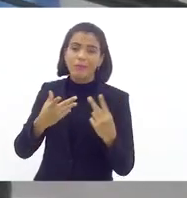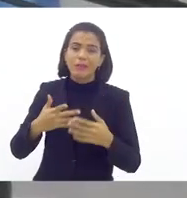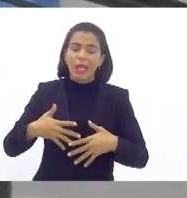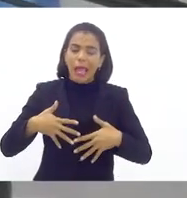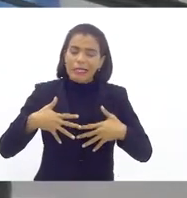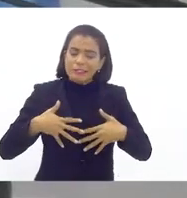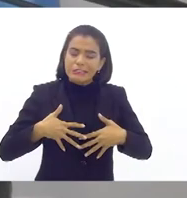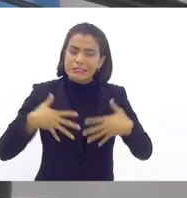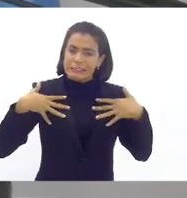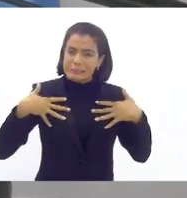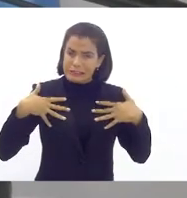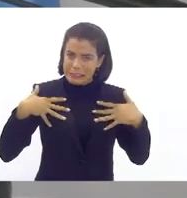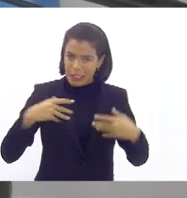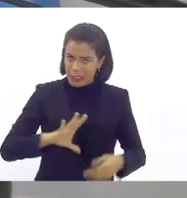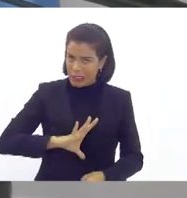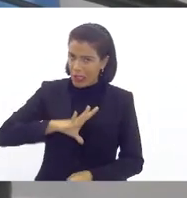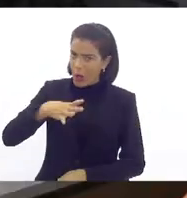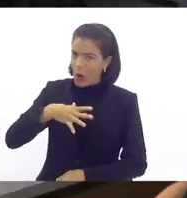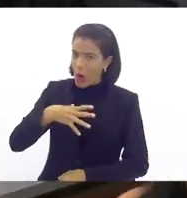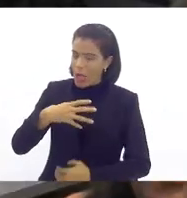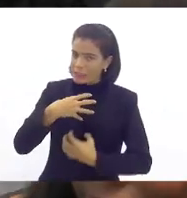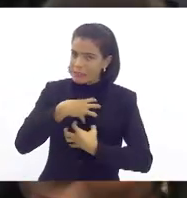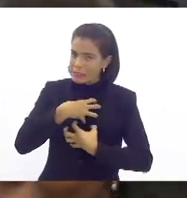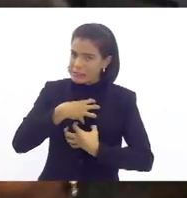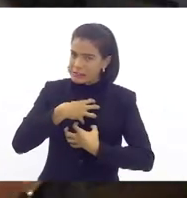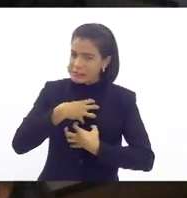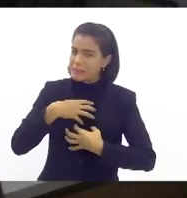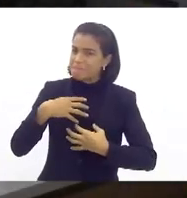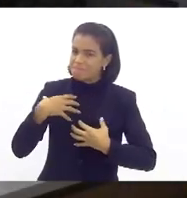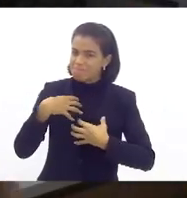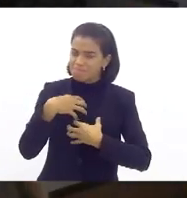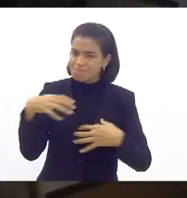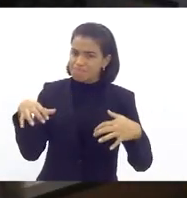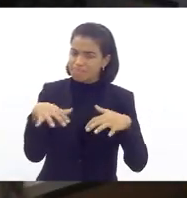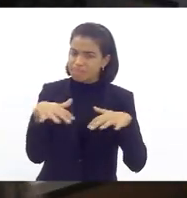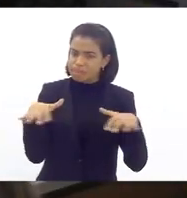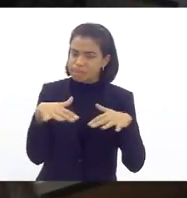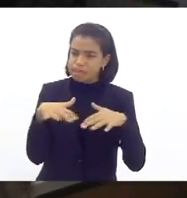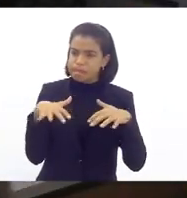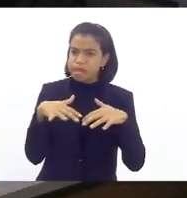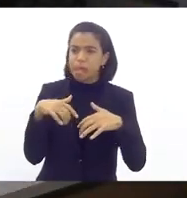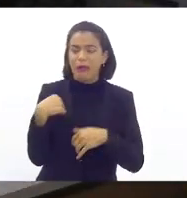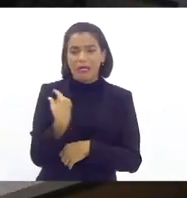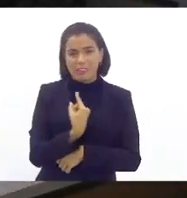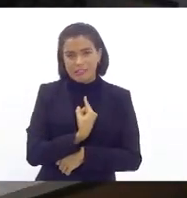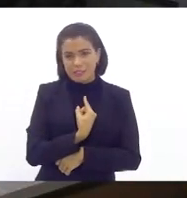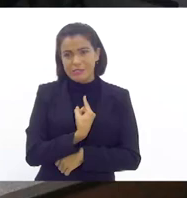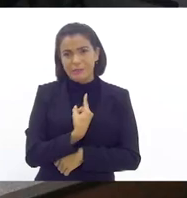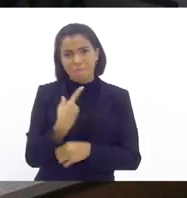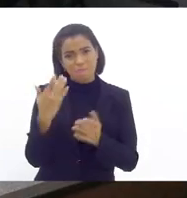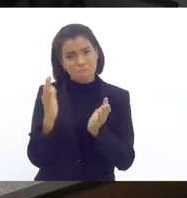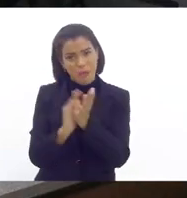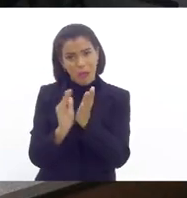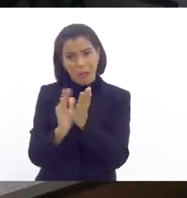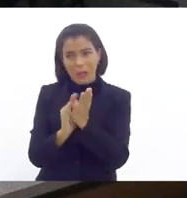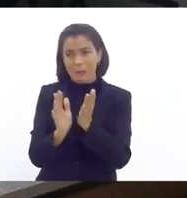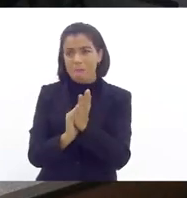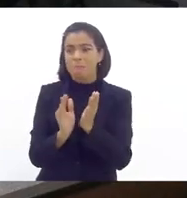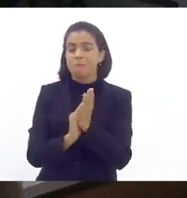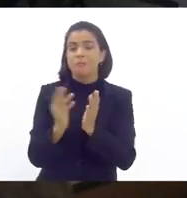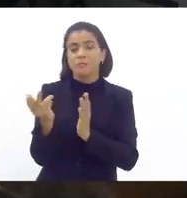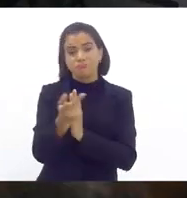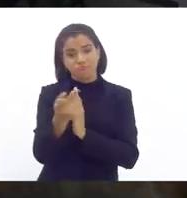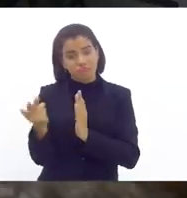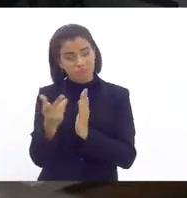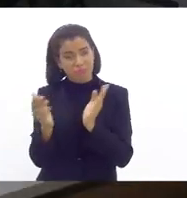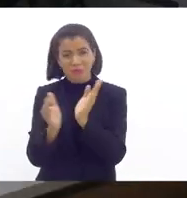coragem, mexem com a gente. A não está falando de uma hipótese, não. Isso é o que acontece todos os dias. É real, é? Parabéns a vocês aí pela coragem.